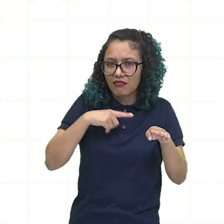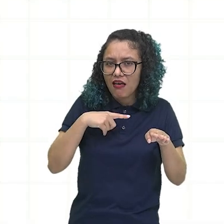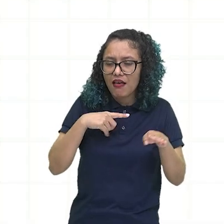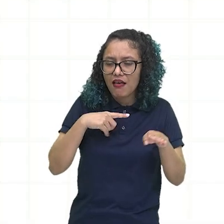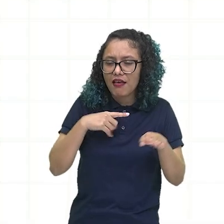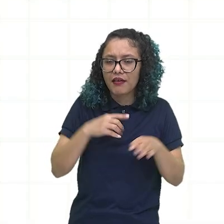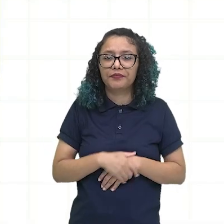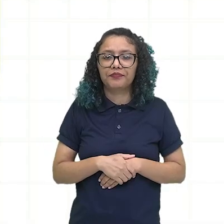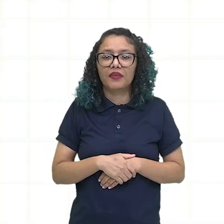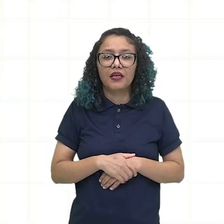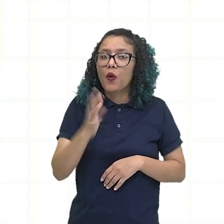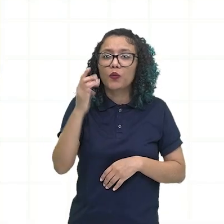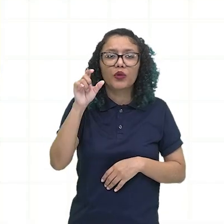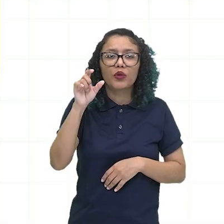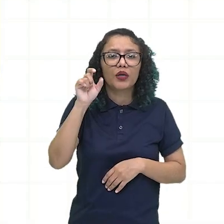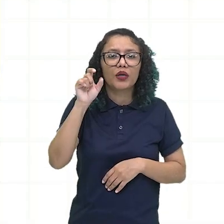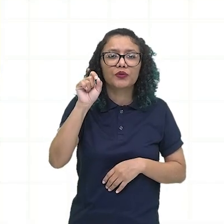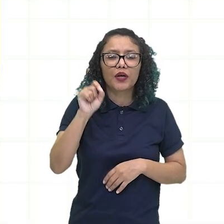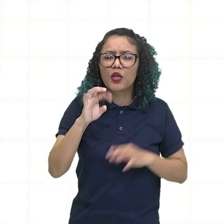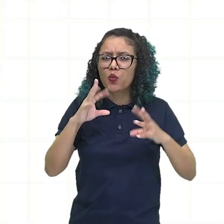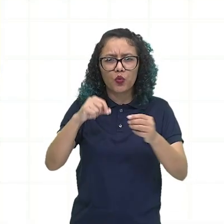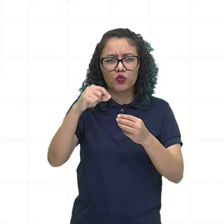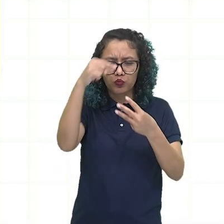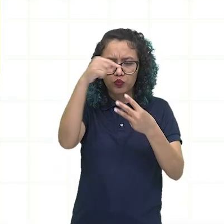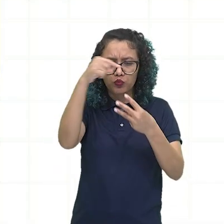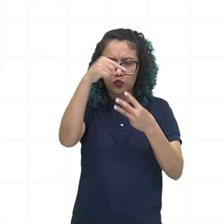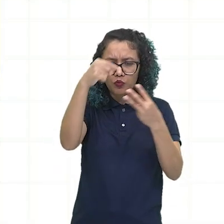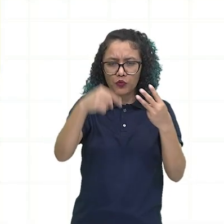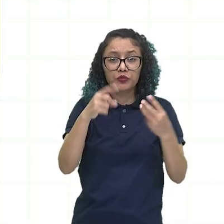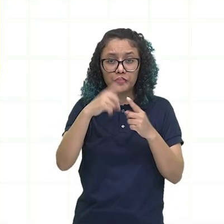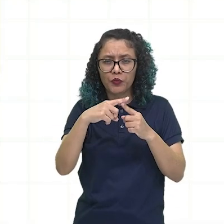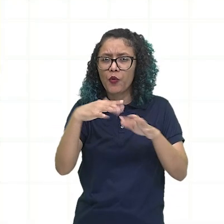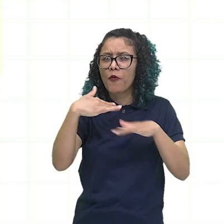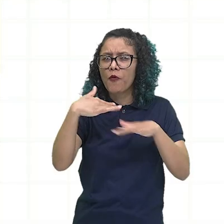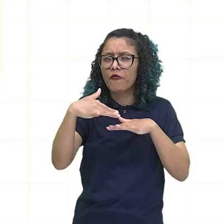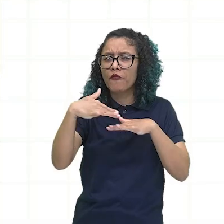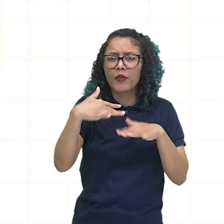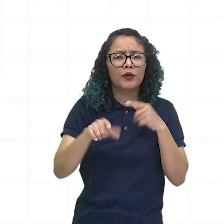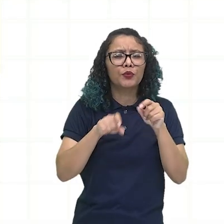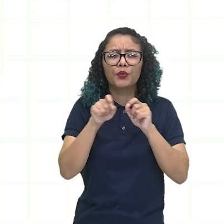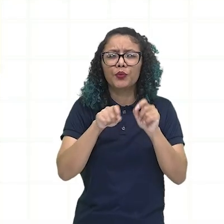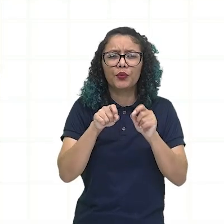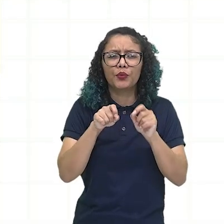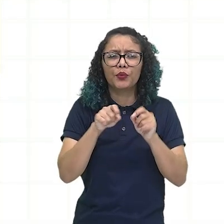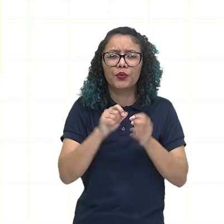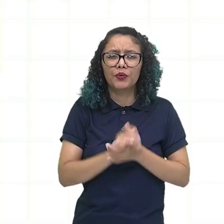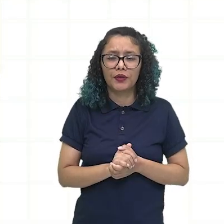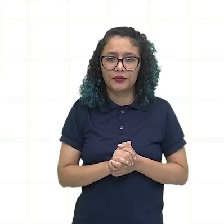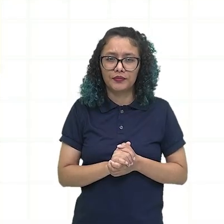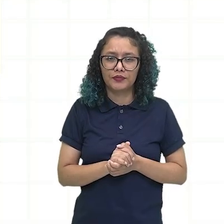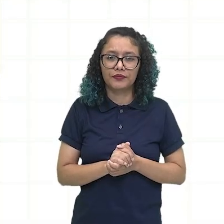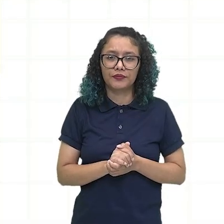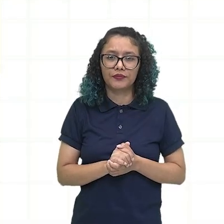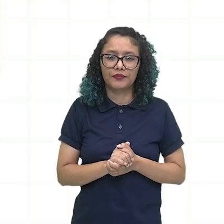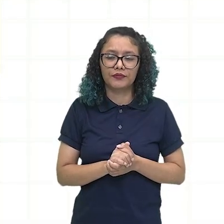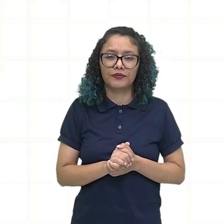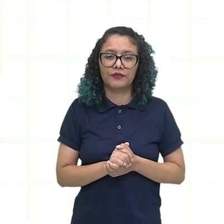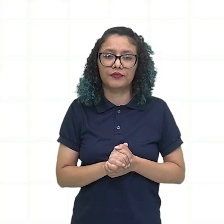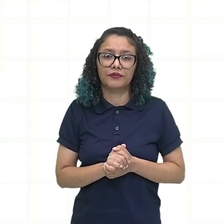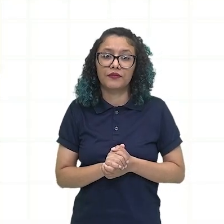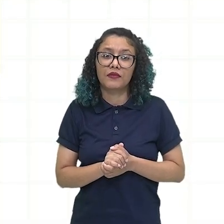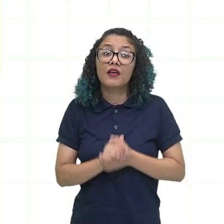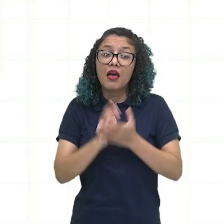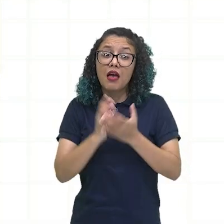aí, resultante de todos esses movimentos que eu acabei de comentar para vocês, e que nós temos vários, digamos